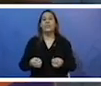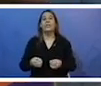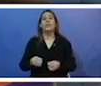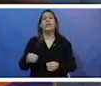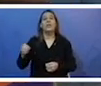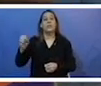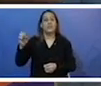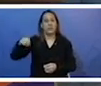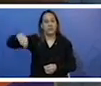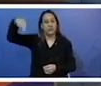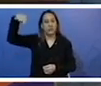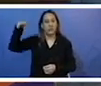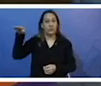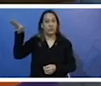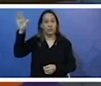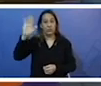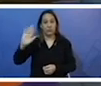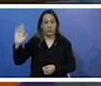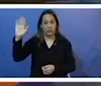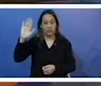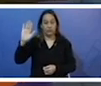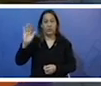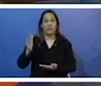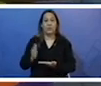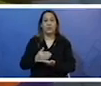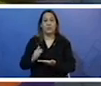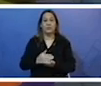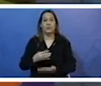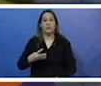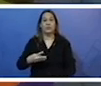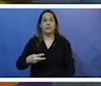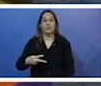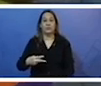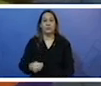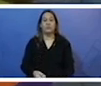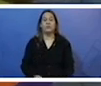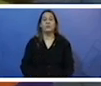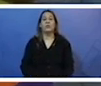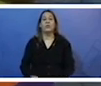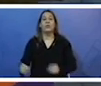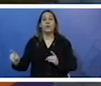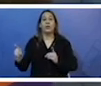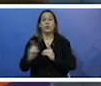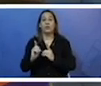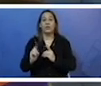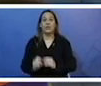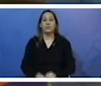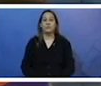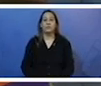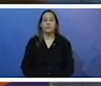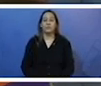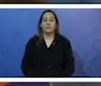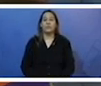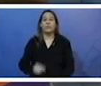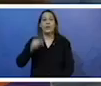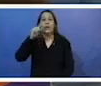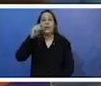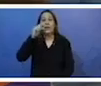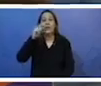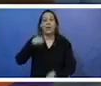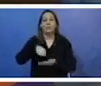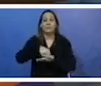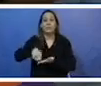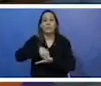está isso? Lá na apostila, na página 42. Já localizaram? Lápis,